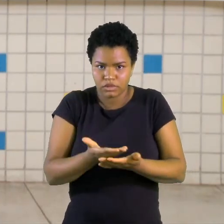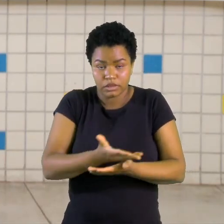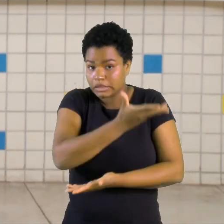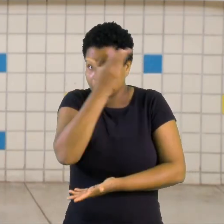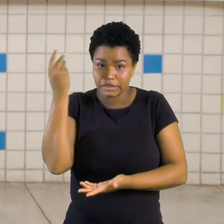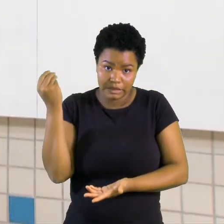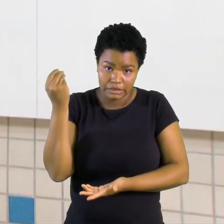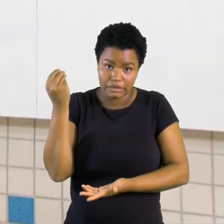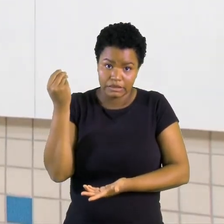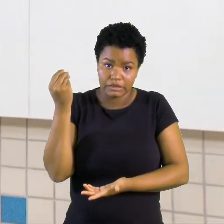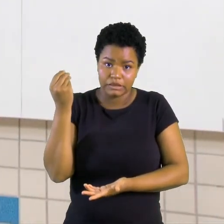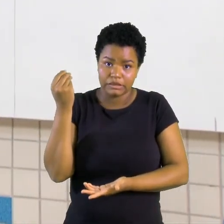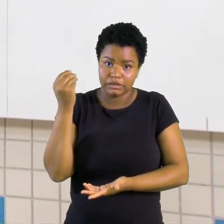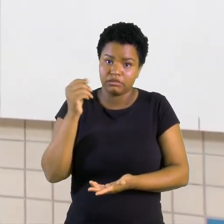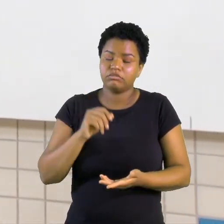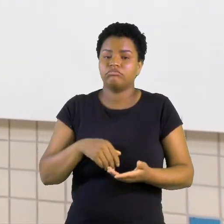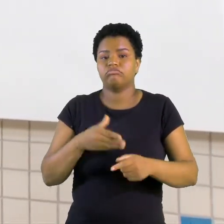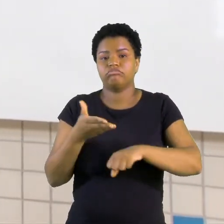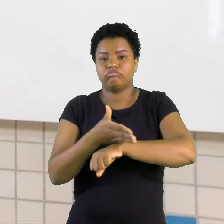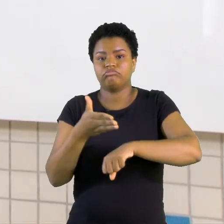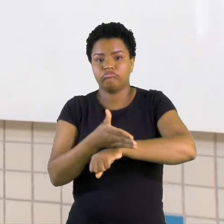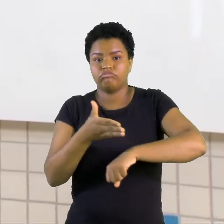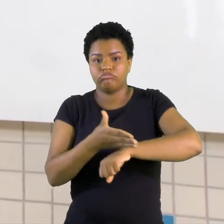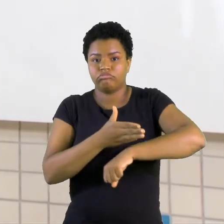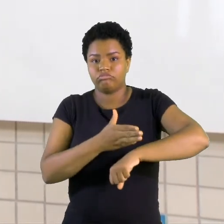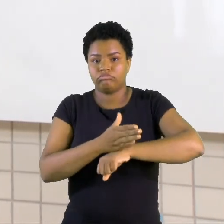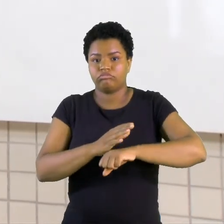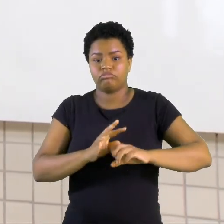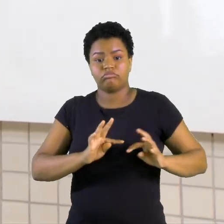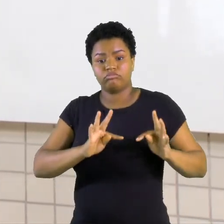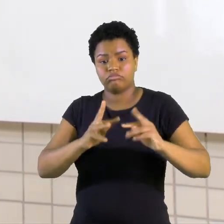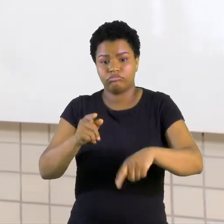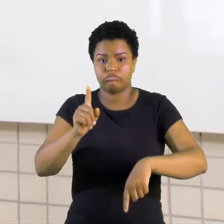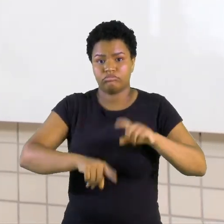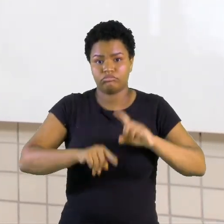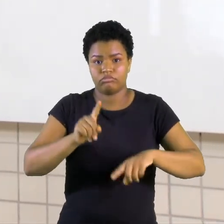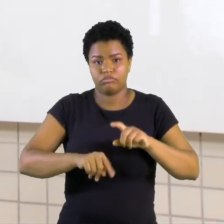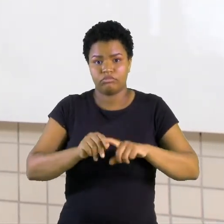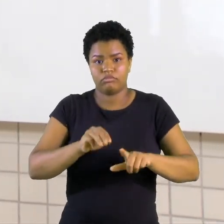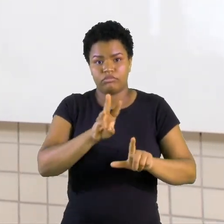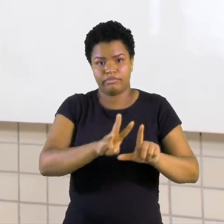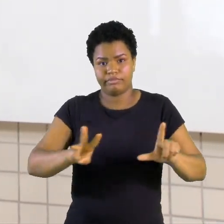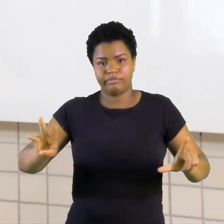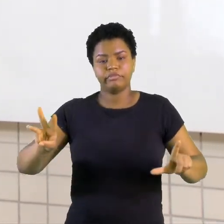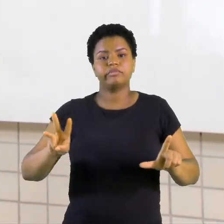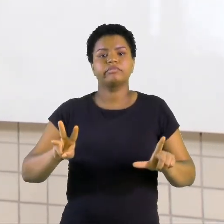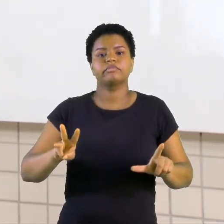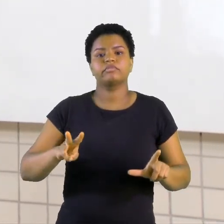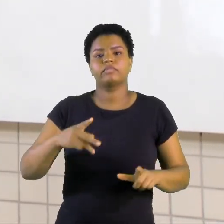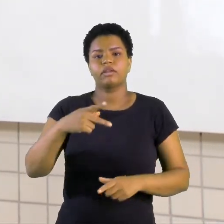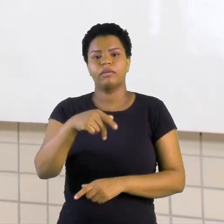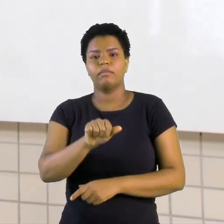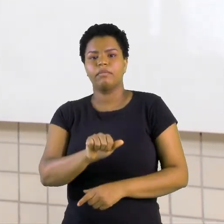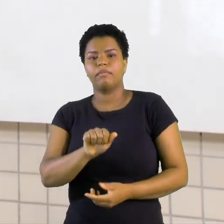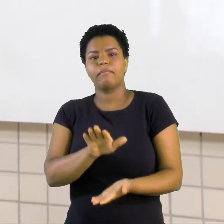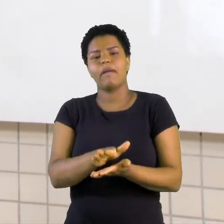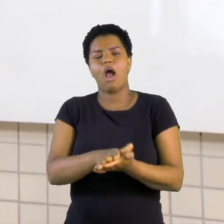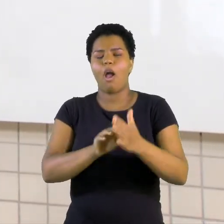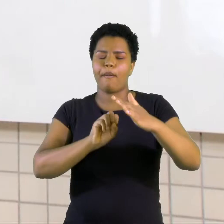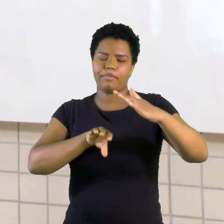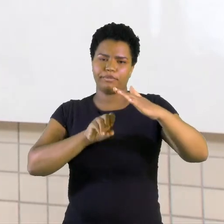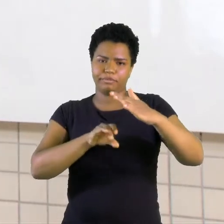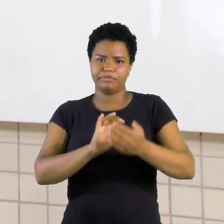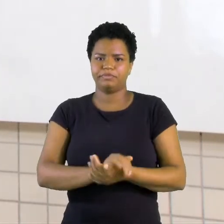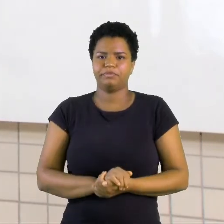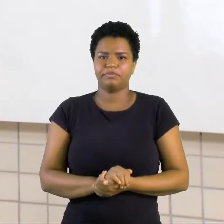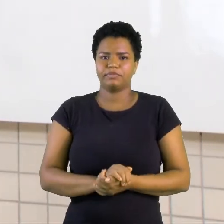esqueça de acessar, tá, todo esse material lá na nossa ferramenta digital, na Palmas Homeschool, e